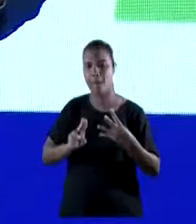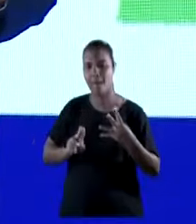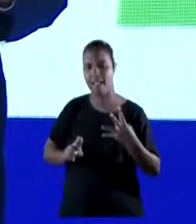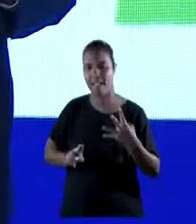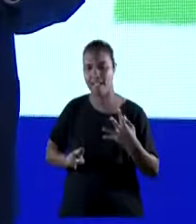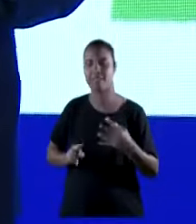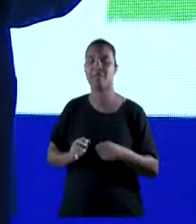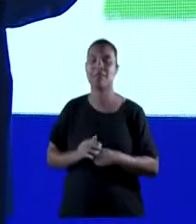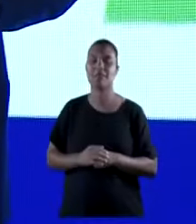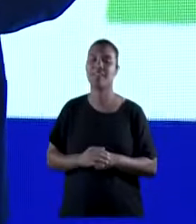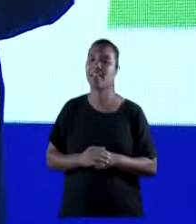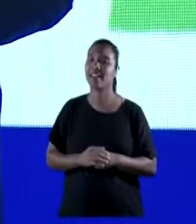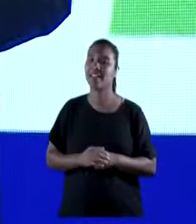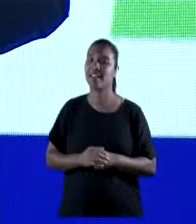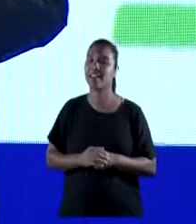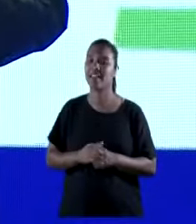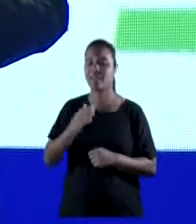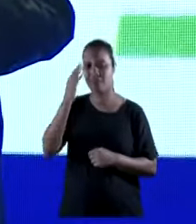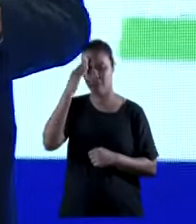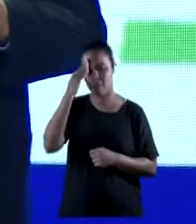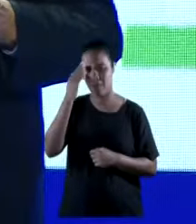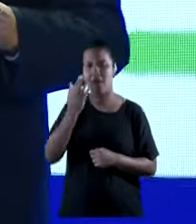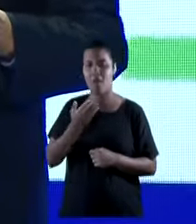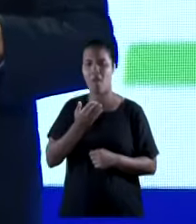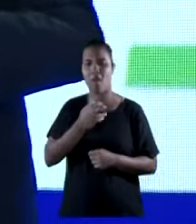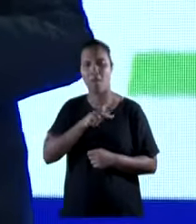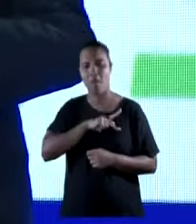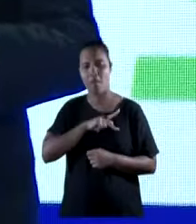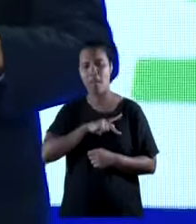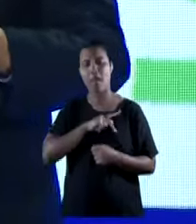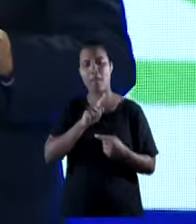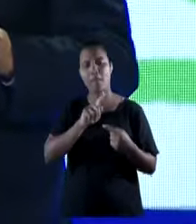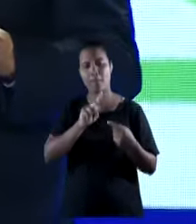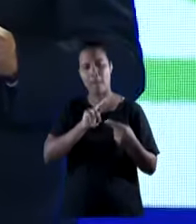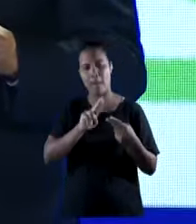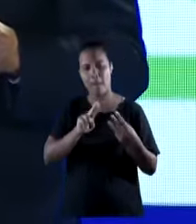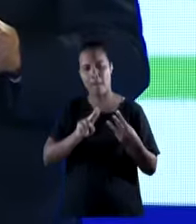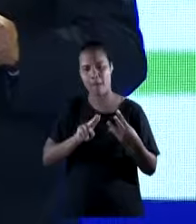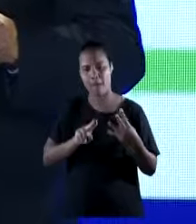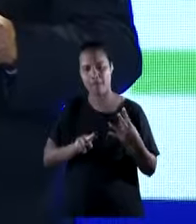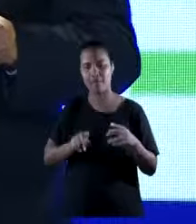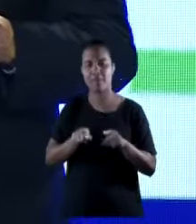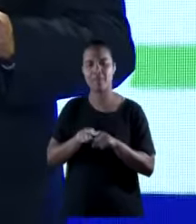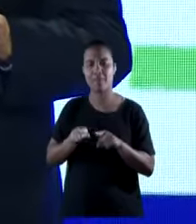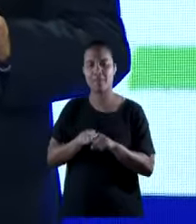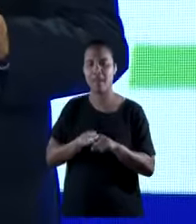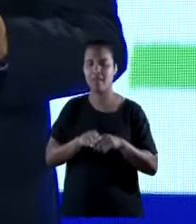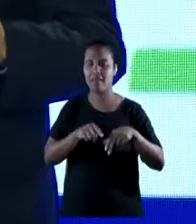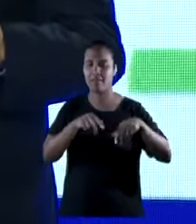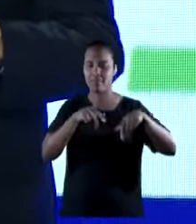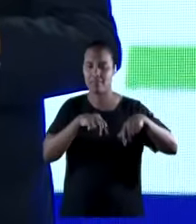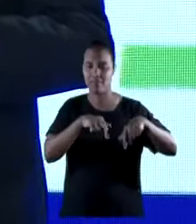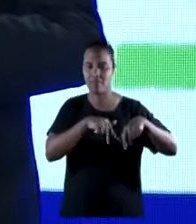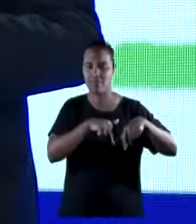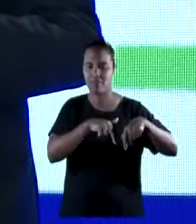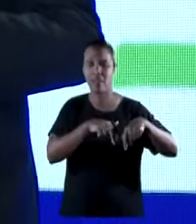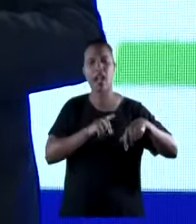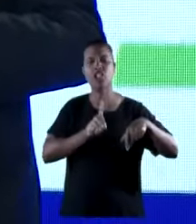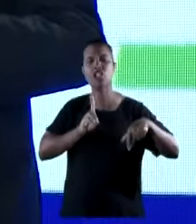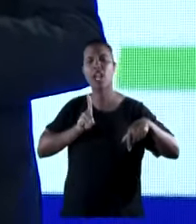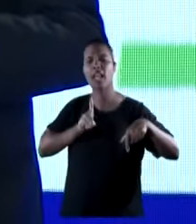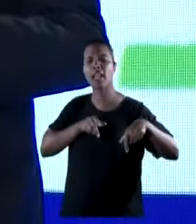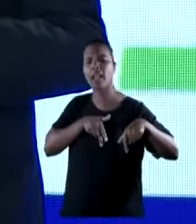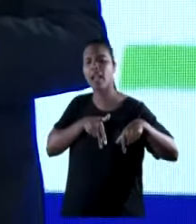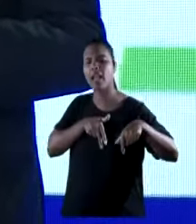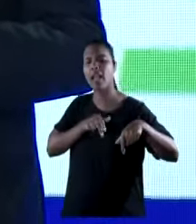Palmeiras teve um time com o Leão, Eurico, Luiz Pereira, Alfredo, Zeca, Dudu e Ademir. Olha, um ataque, que era o ponta-direita mesmo,